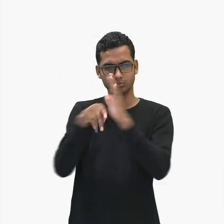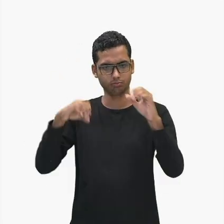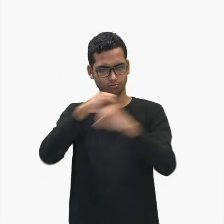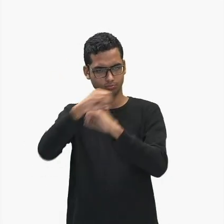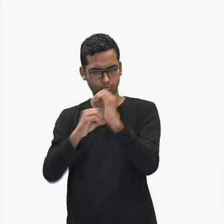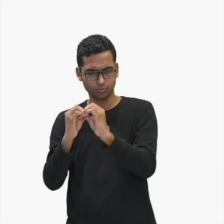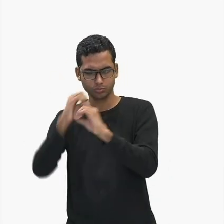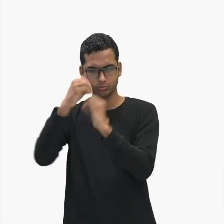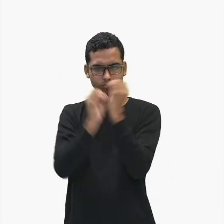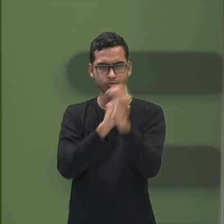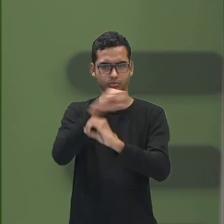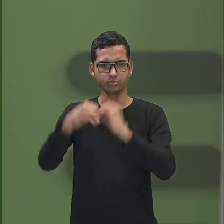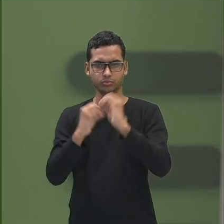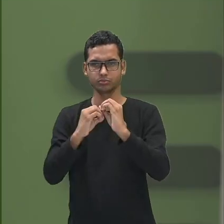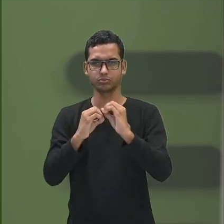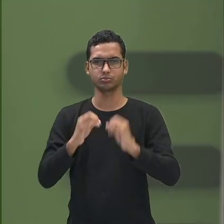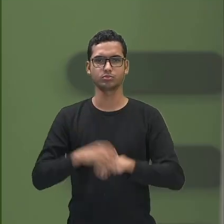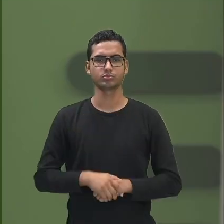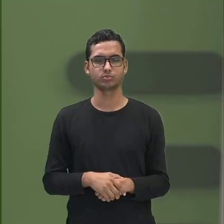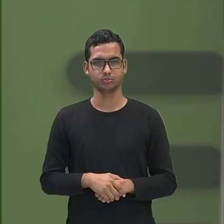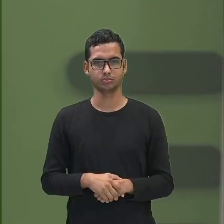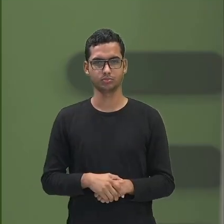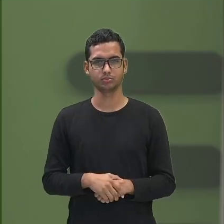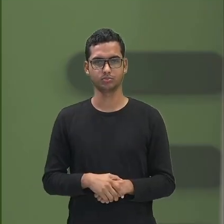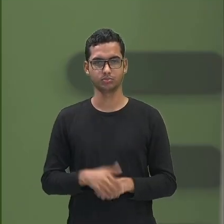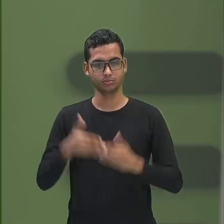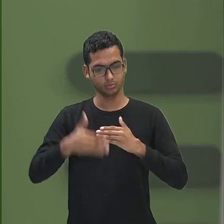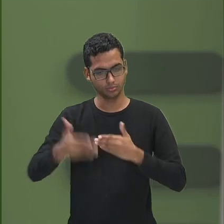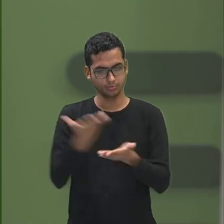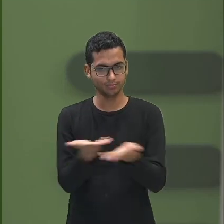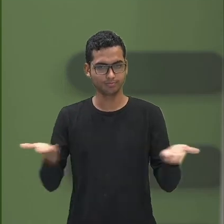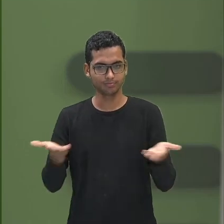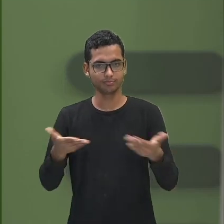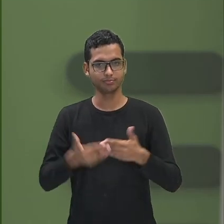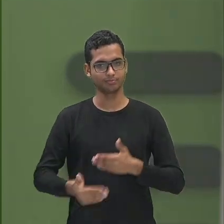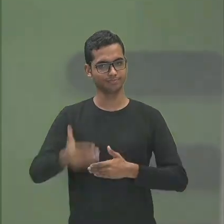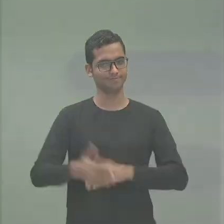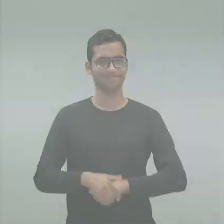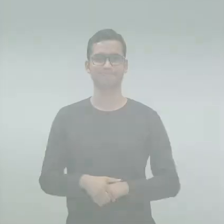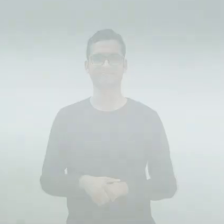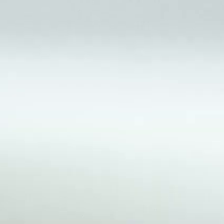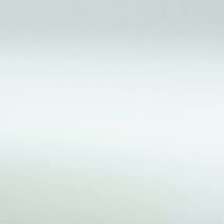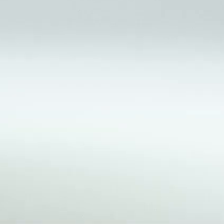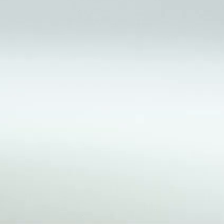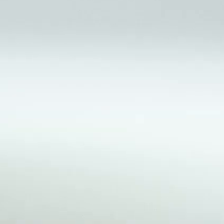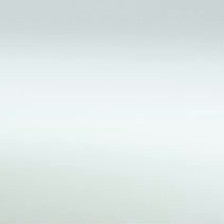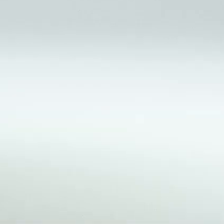das colisões. Agora, vamos à nossa aula.